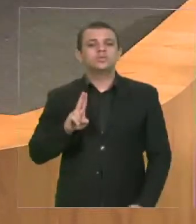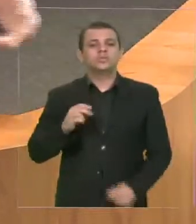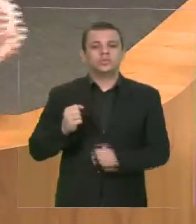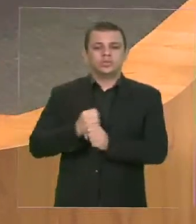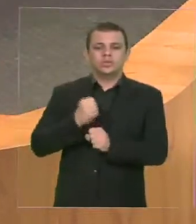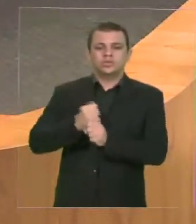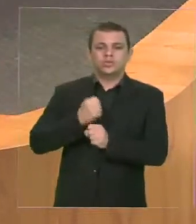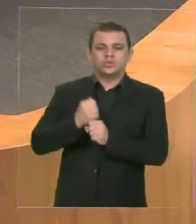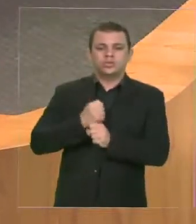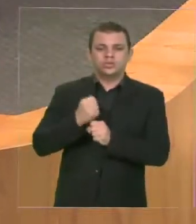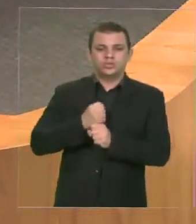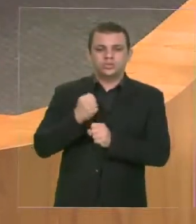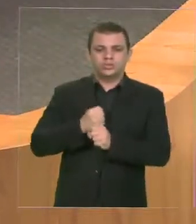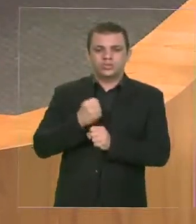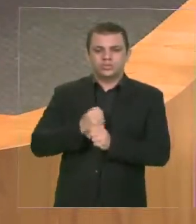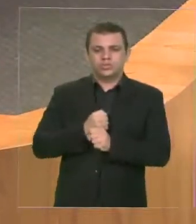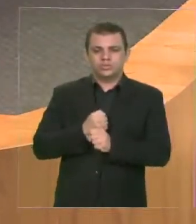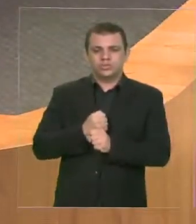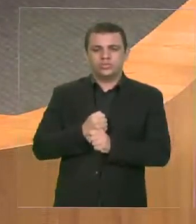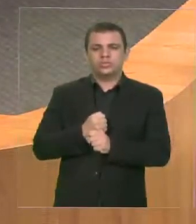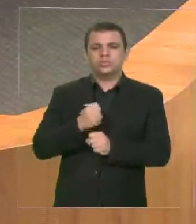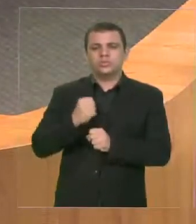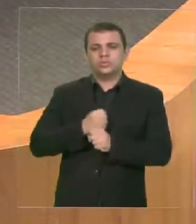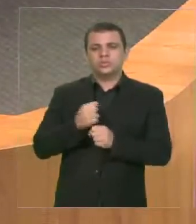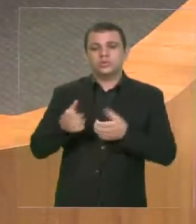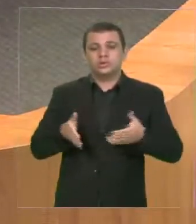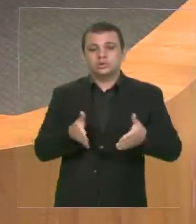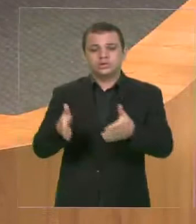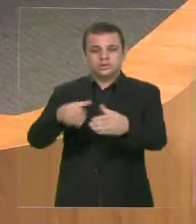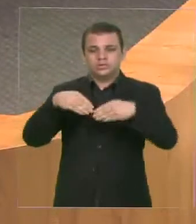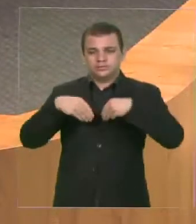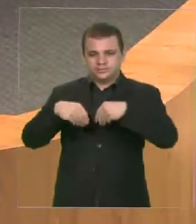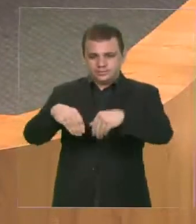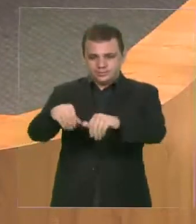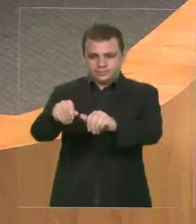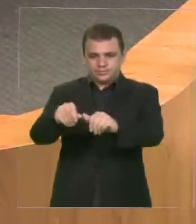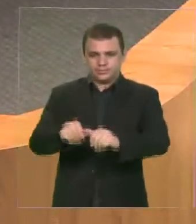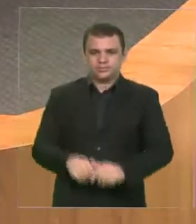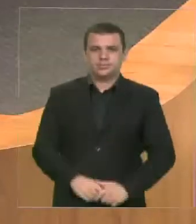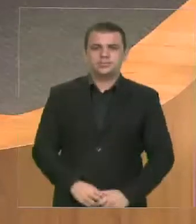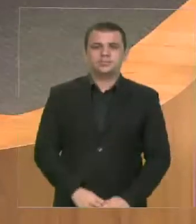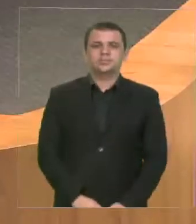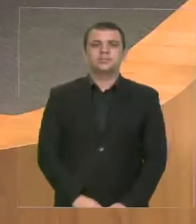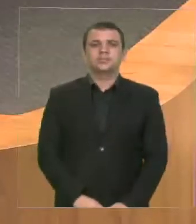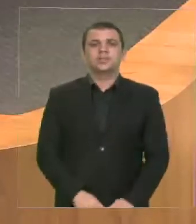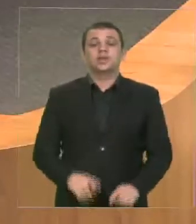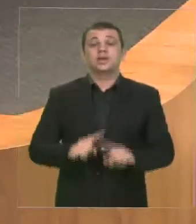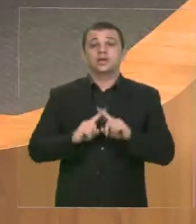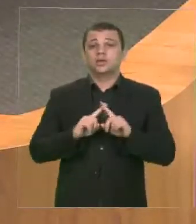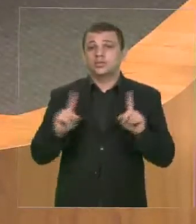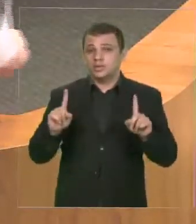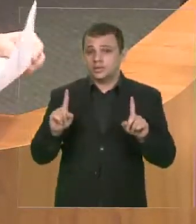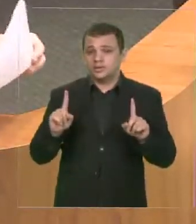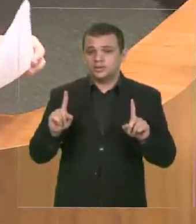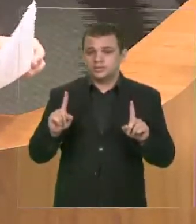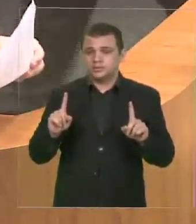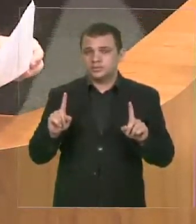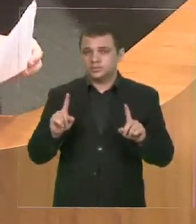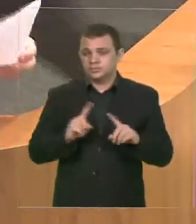construção, para execução de estradas vicinais. Só que,